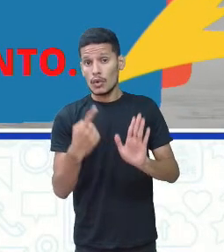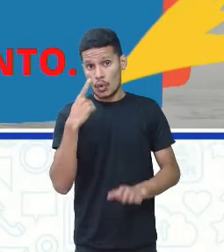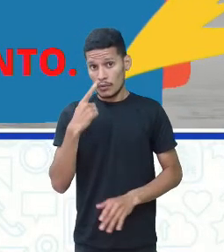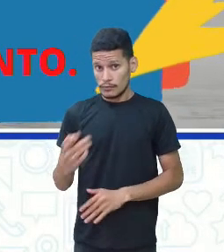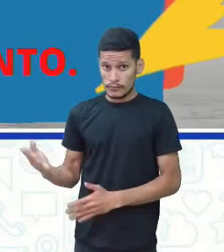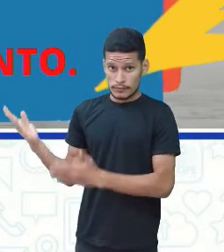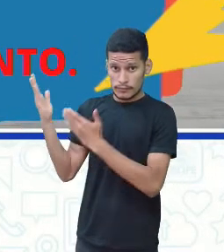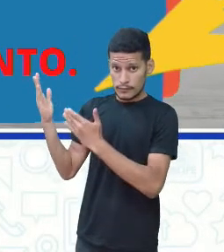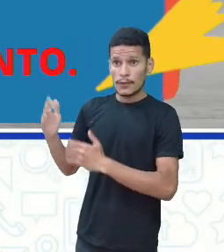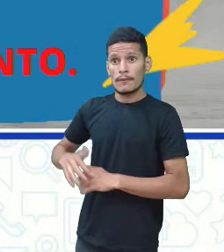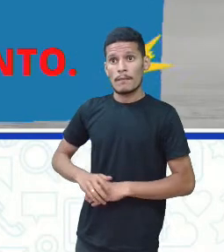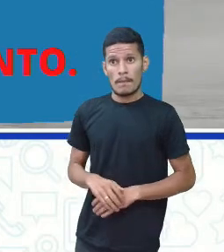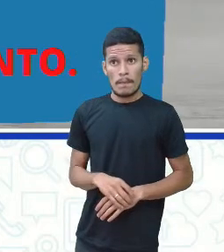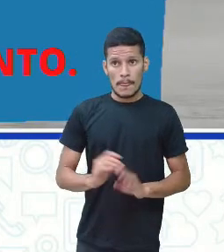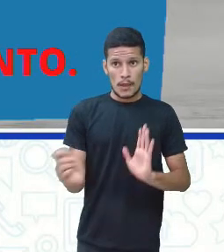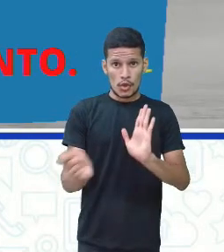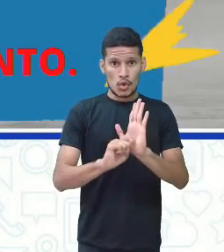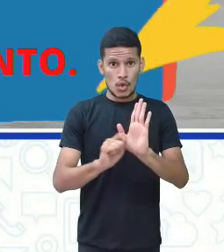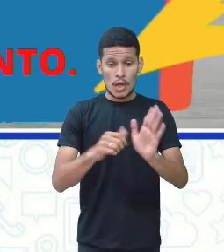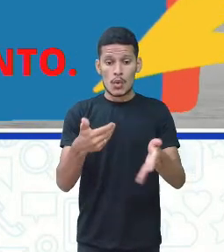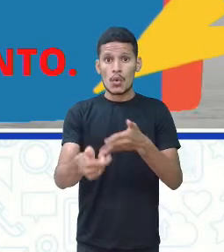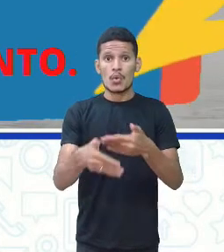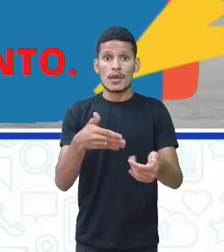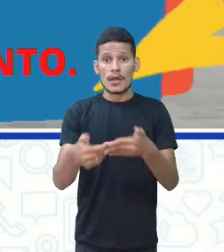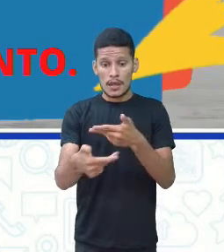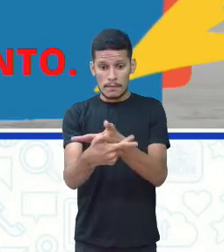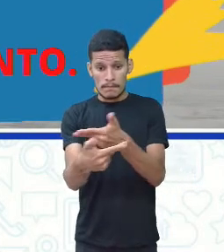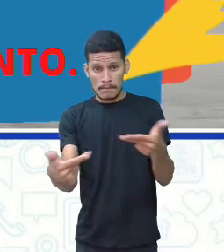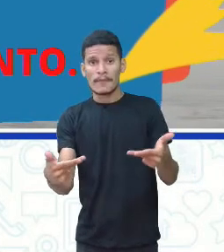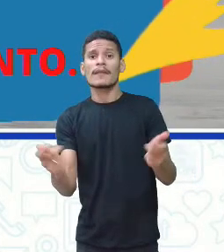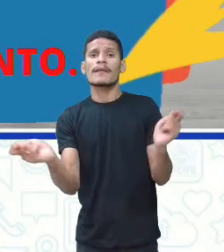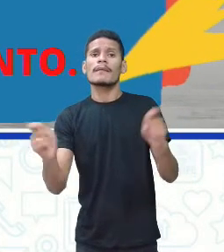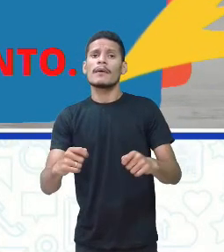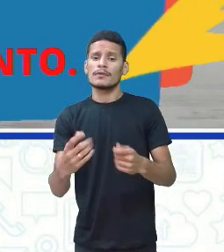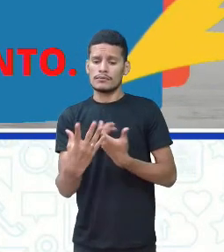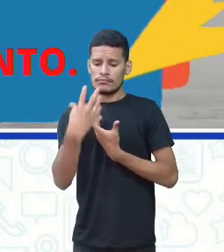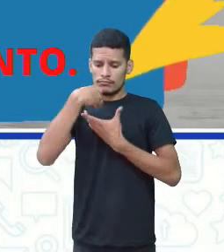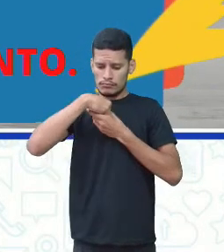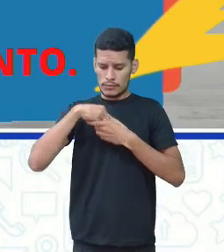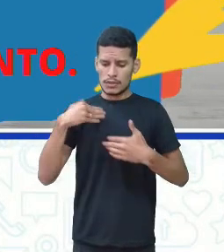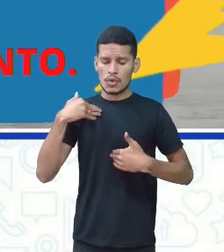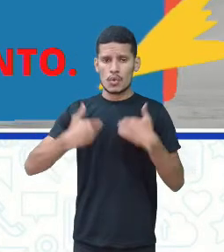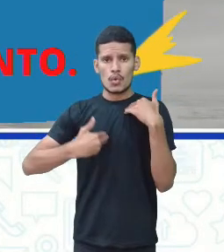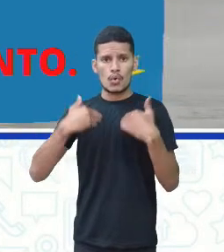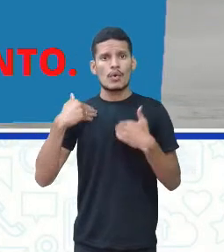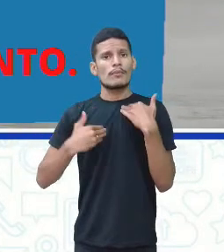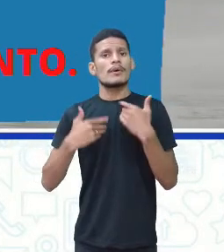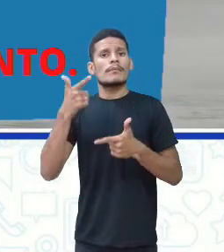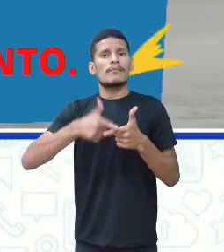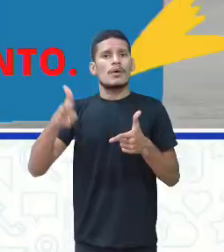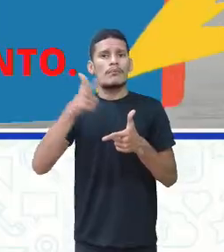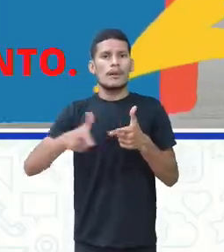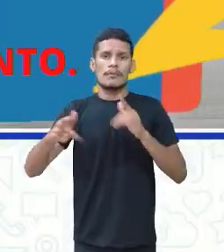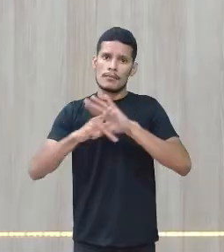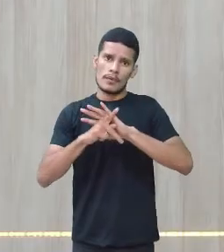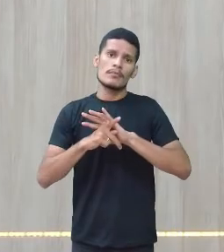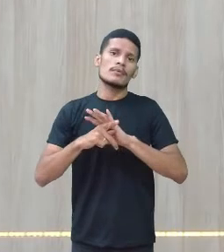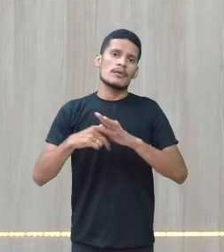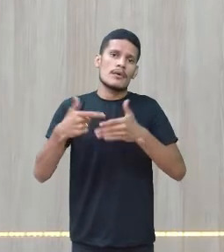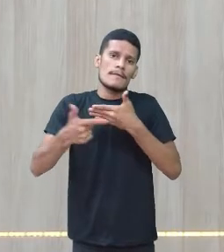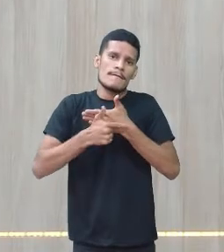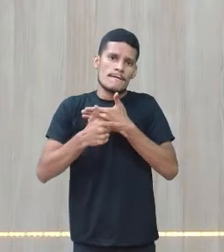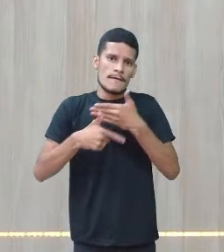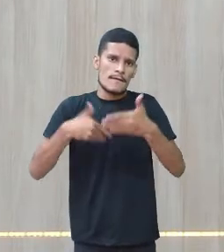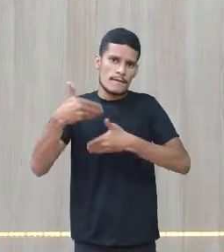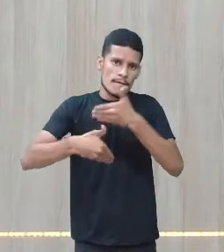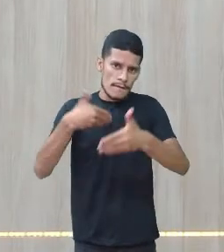organização diz. Droga é qualquer substância que, introduzida no organismo, interfere no seu funcionamento.